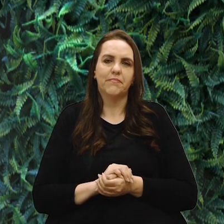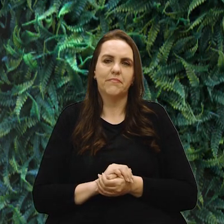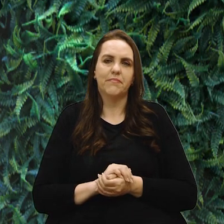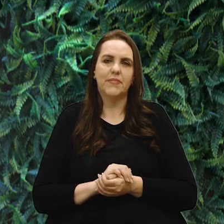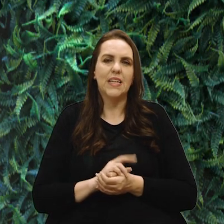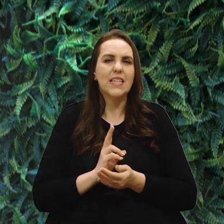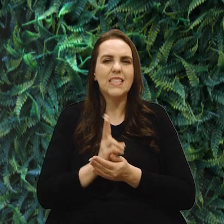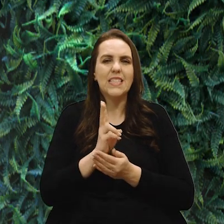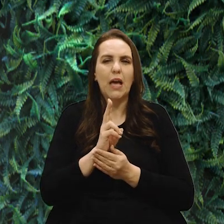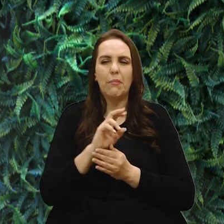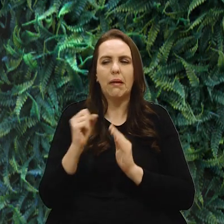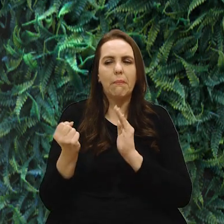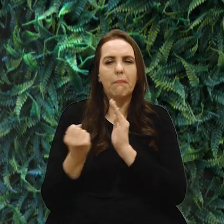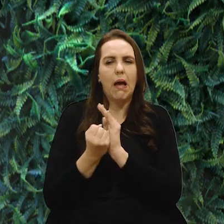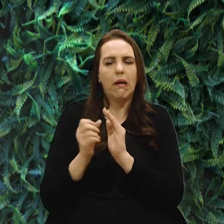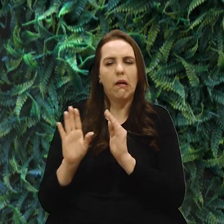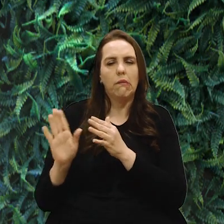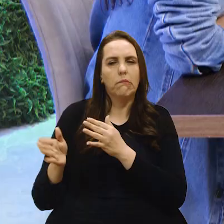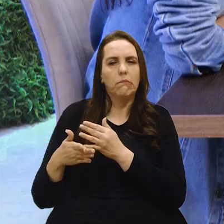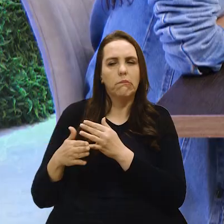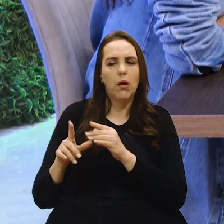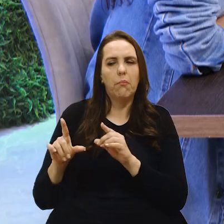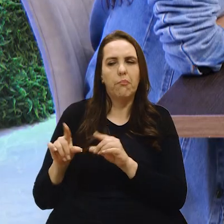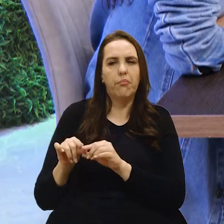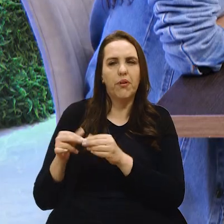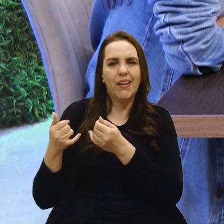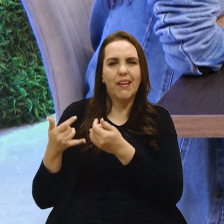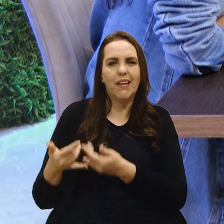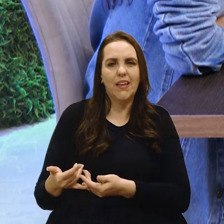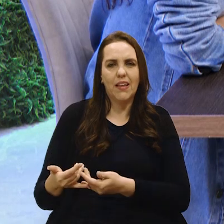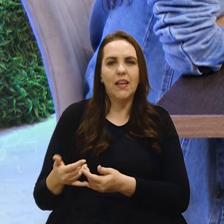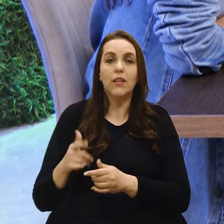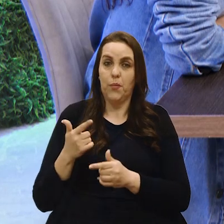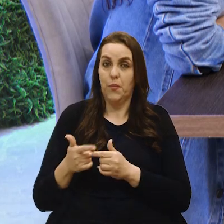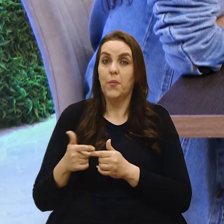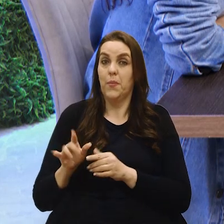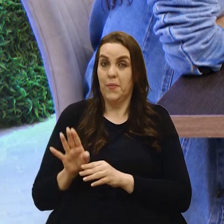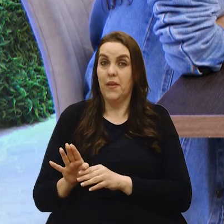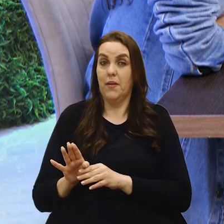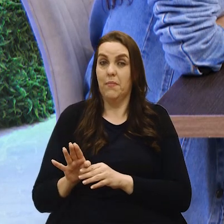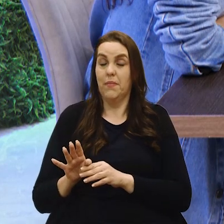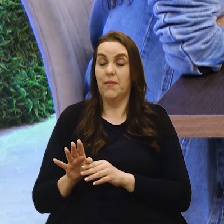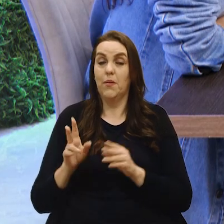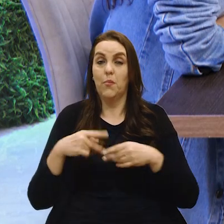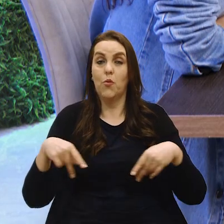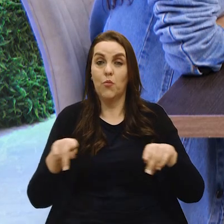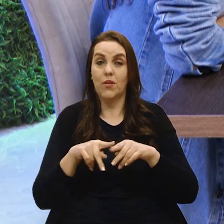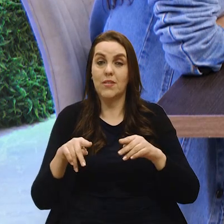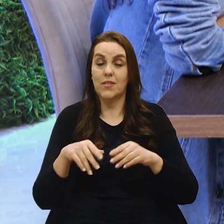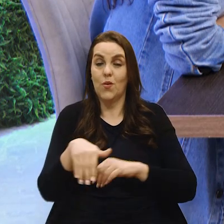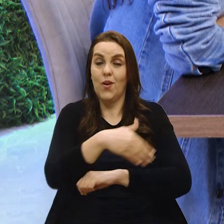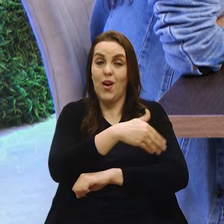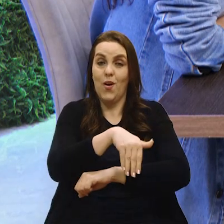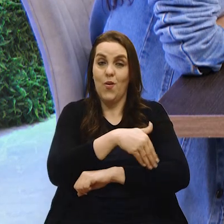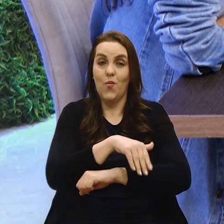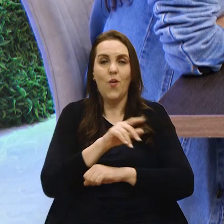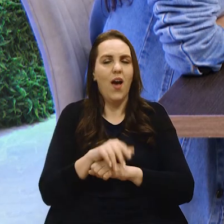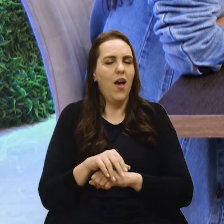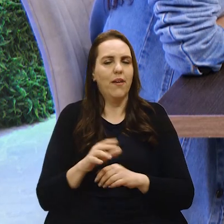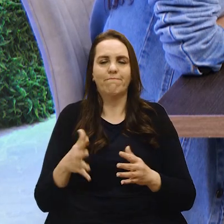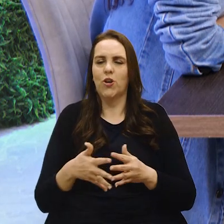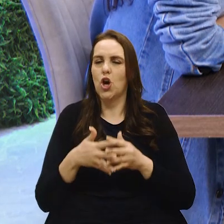criar reducionismos para explicações, a gente sempre cai em algum problema, assim. E a população em situação de rua, ela é complexa,